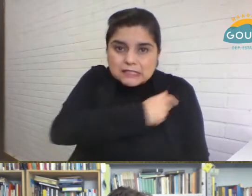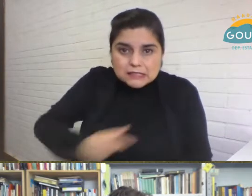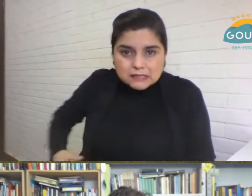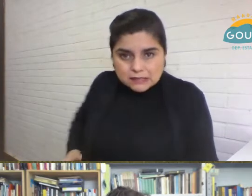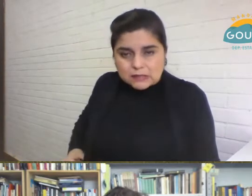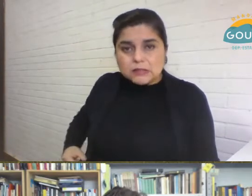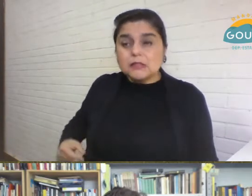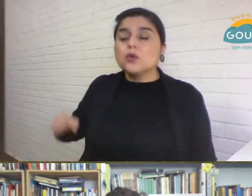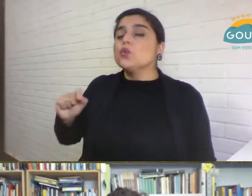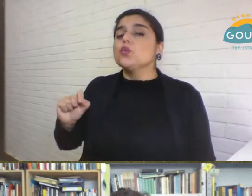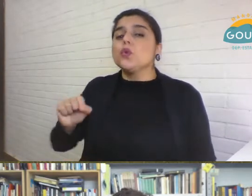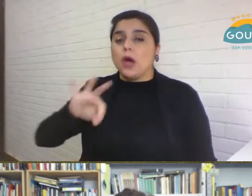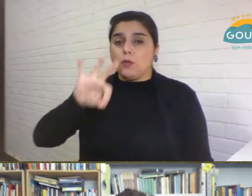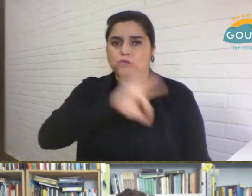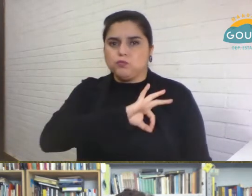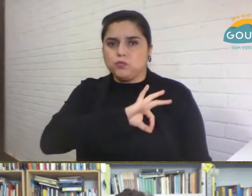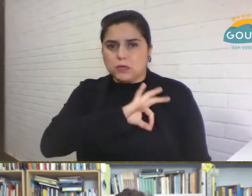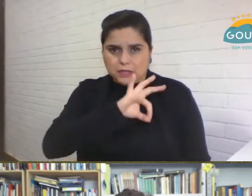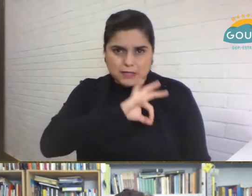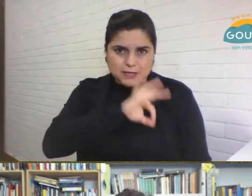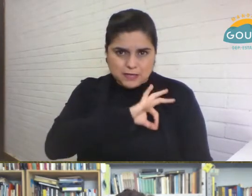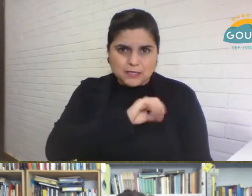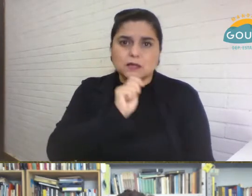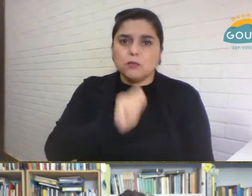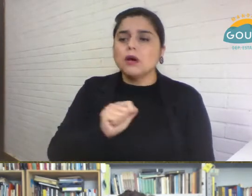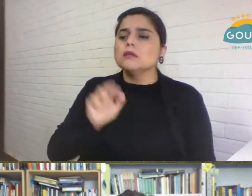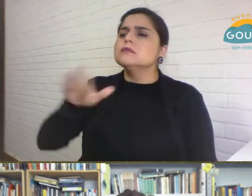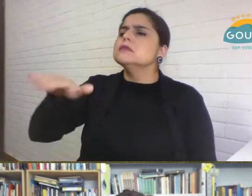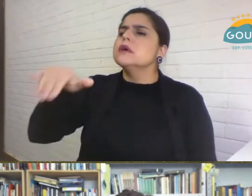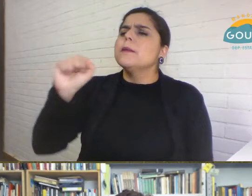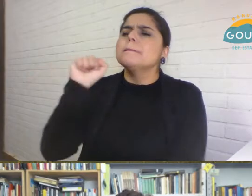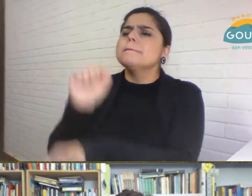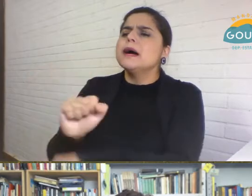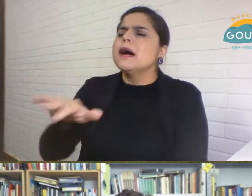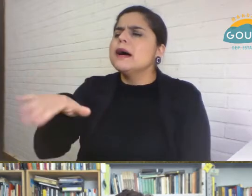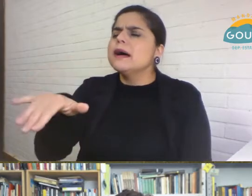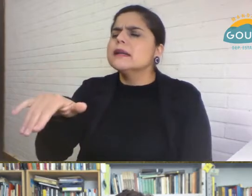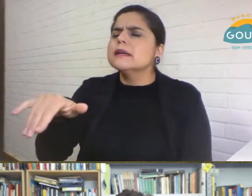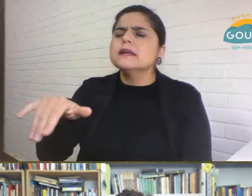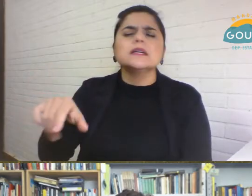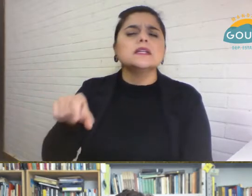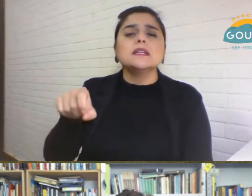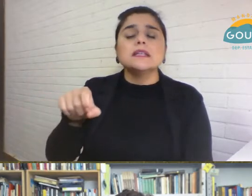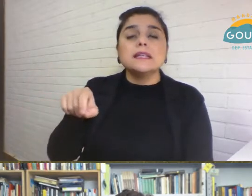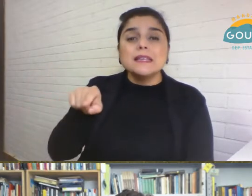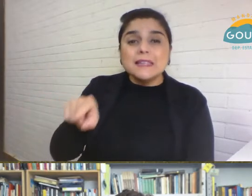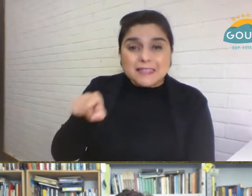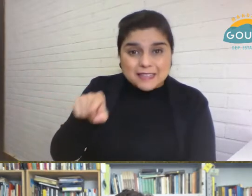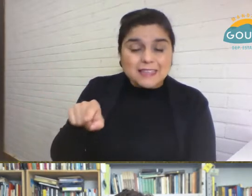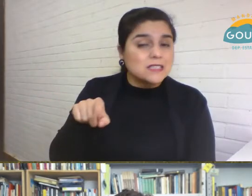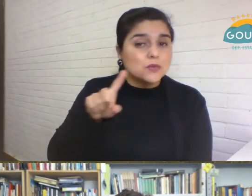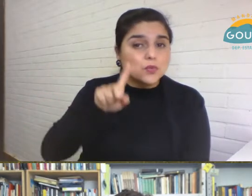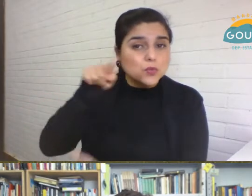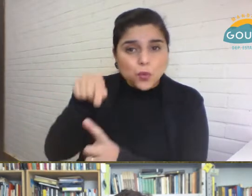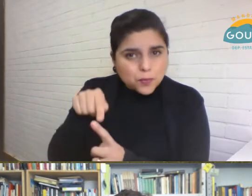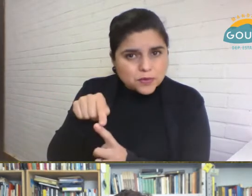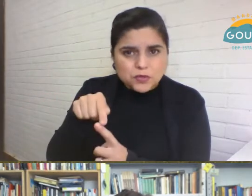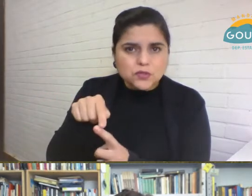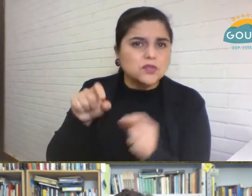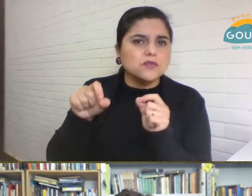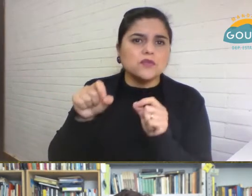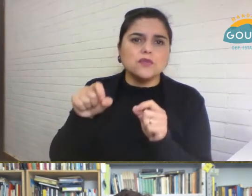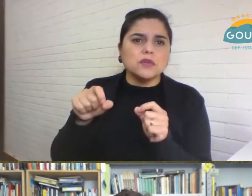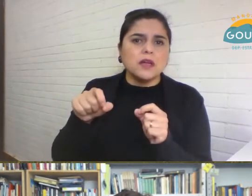polícia ainda me para, e é alguma coisa que cuja intenção é proteger a minha